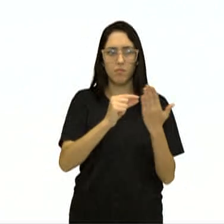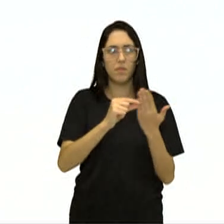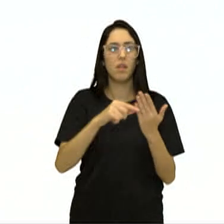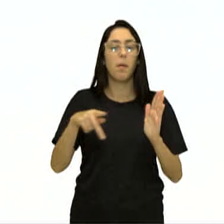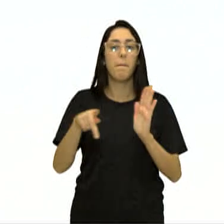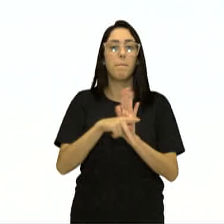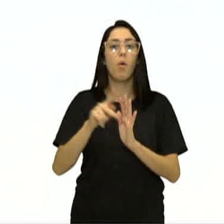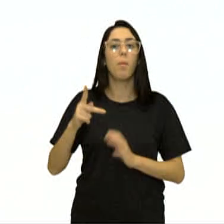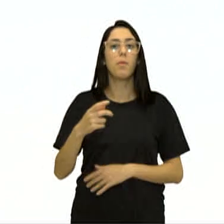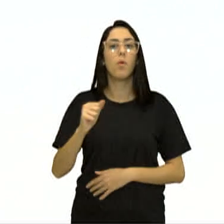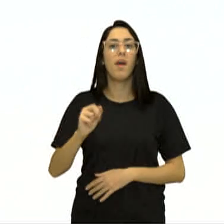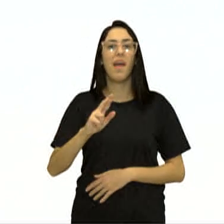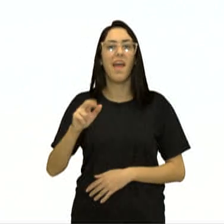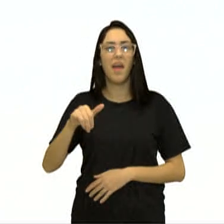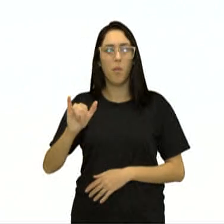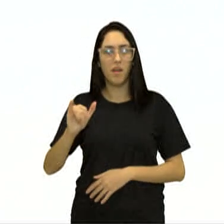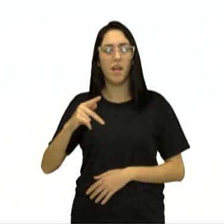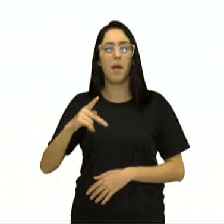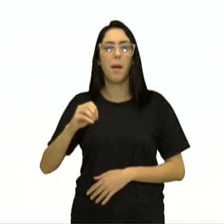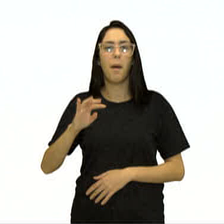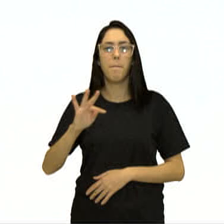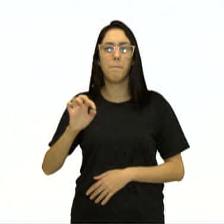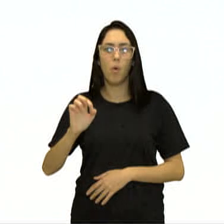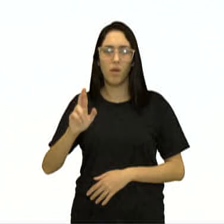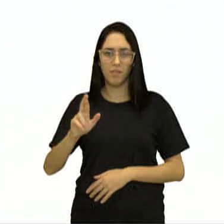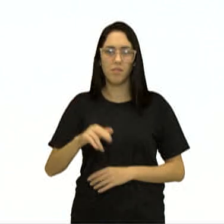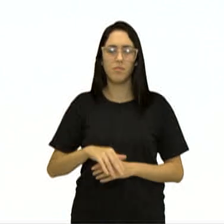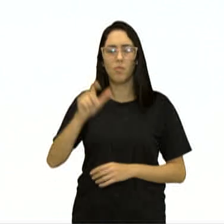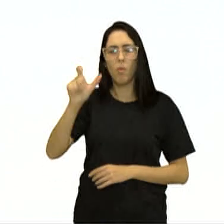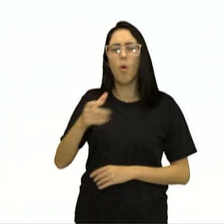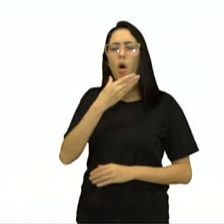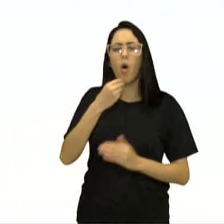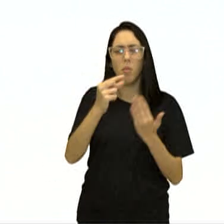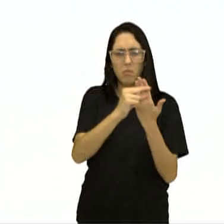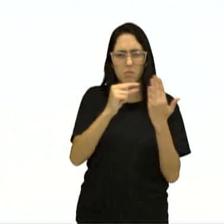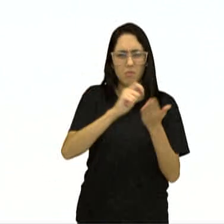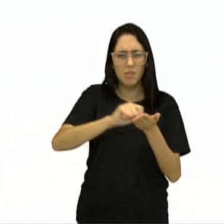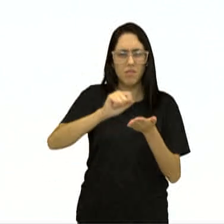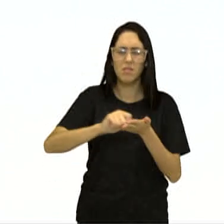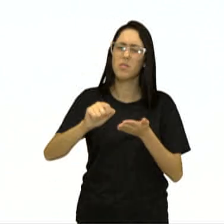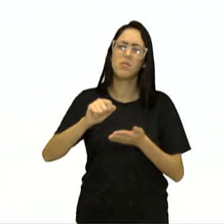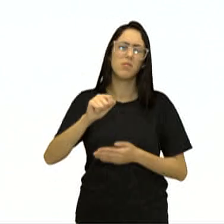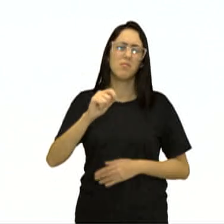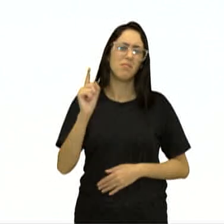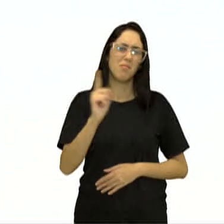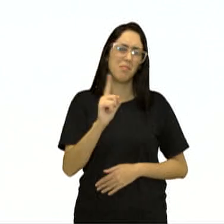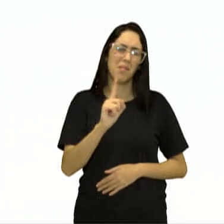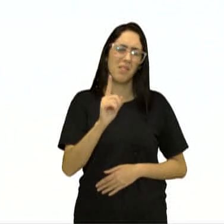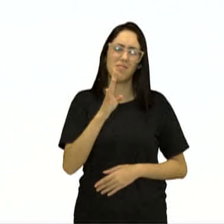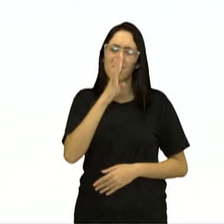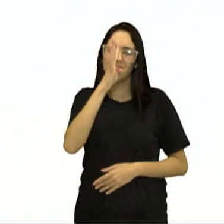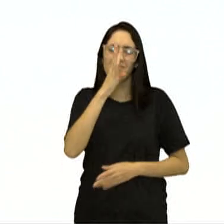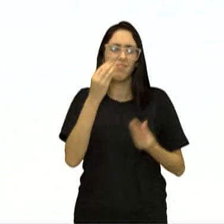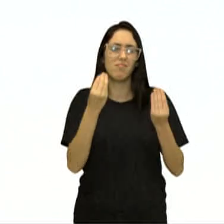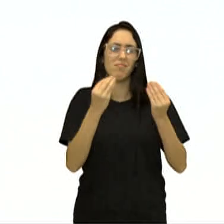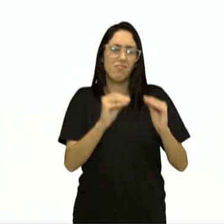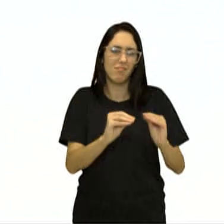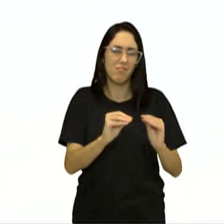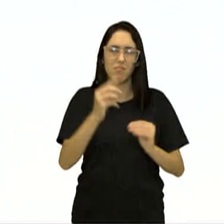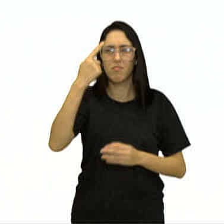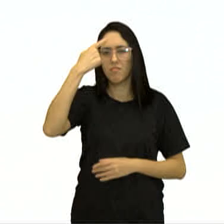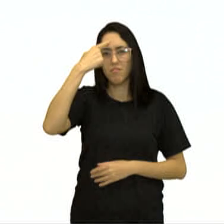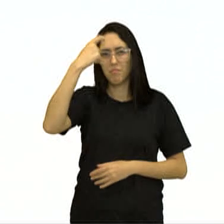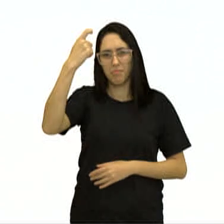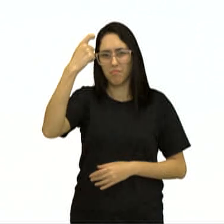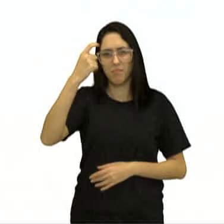Potter. Lembrando que esse Newt Scamander, ele não existe também. A autora que utilizou esse pseudônimo